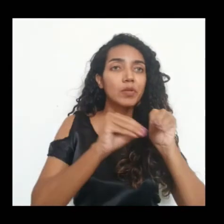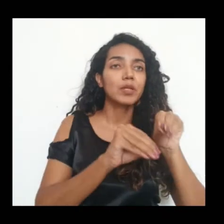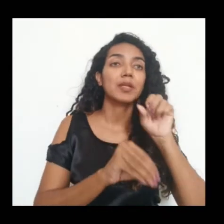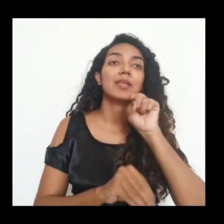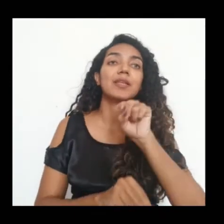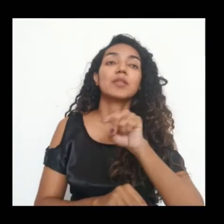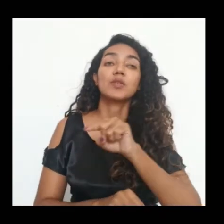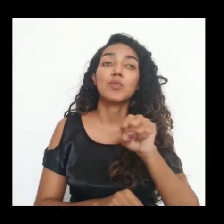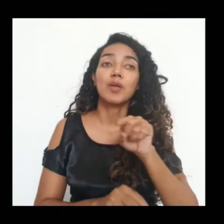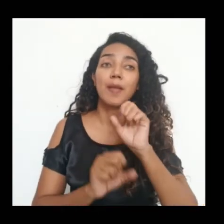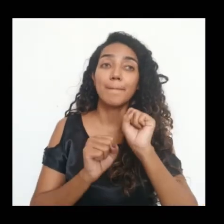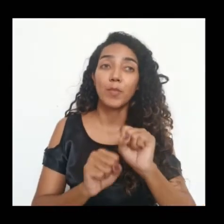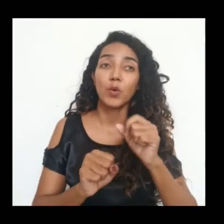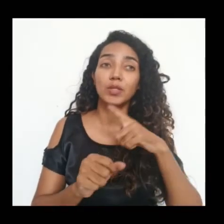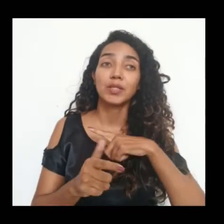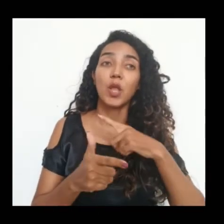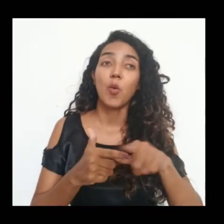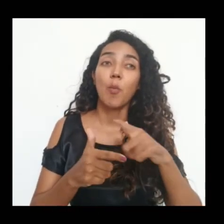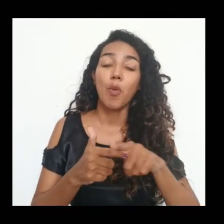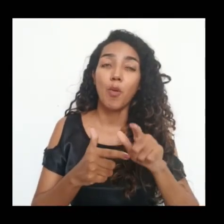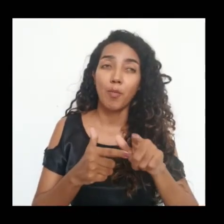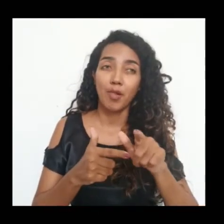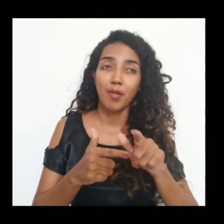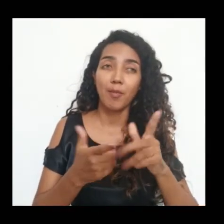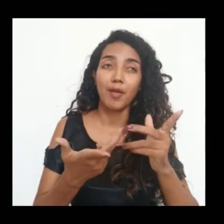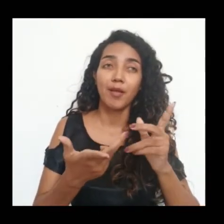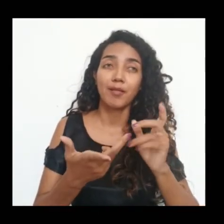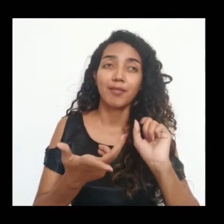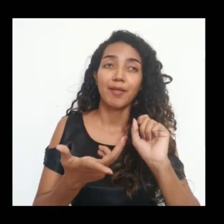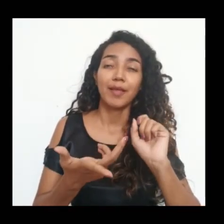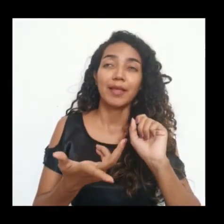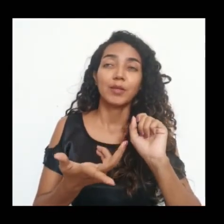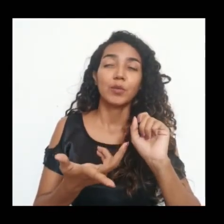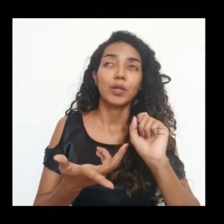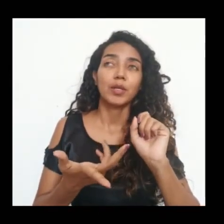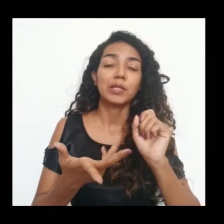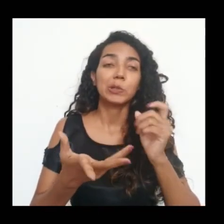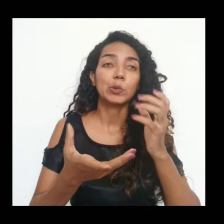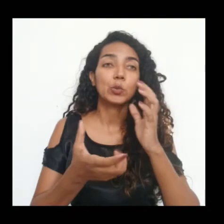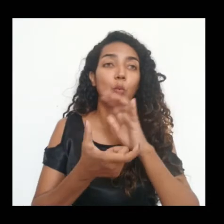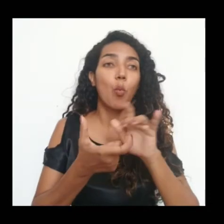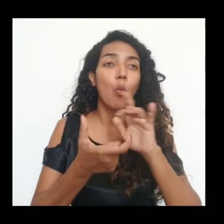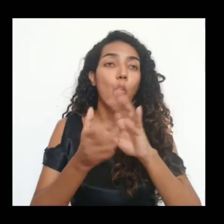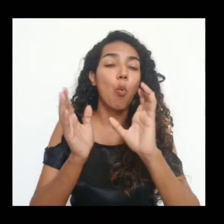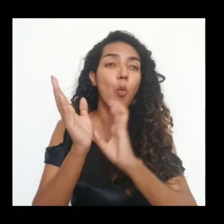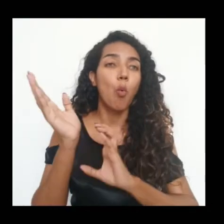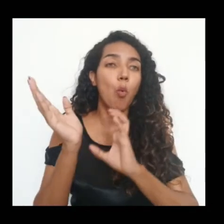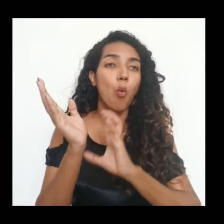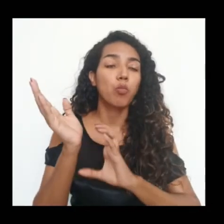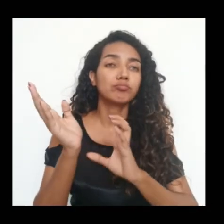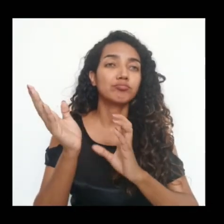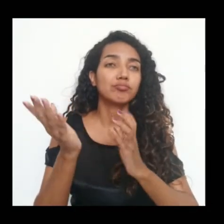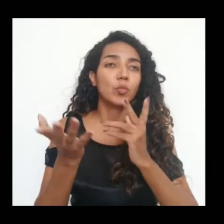de manutenção de código. Você tem o que a gente chama de dependência cíclica, que é um